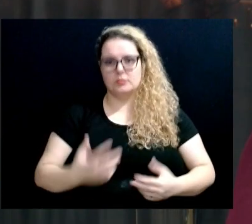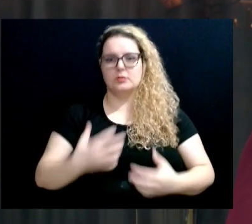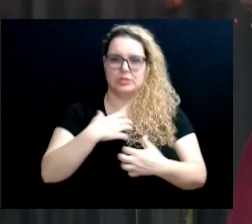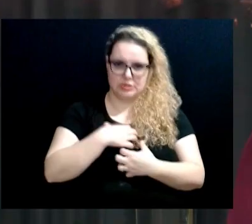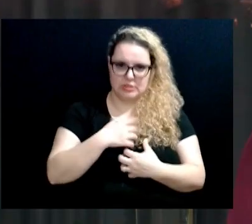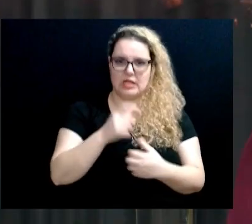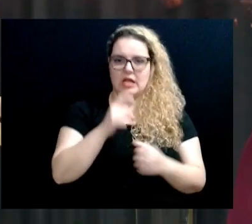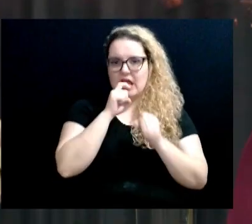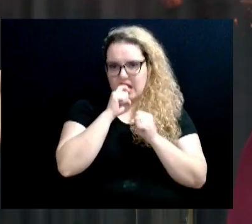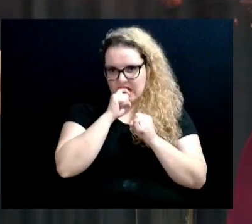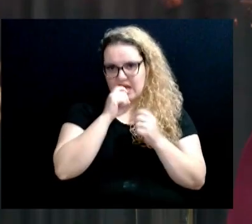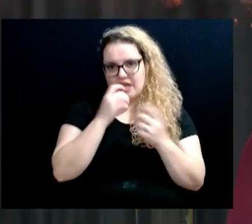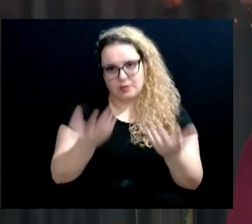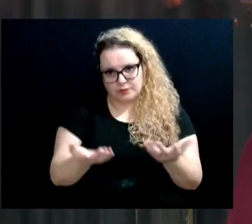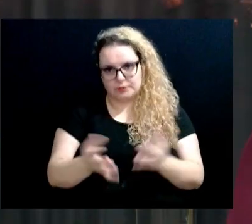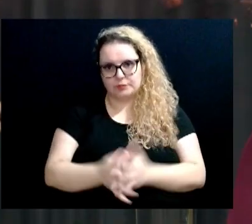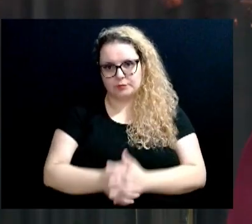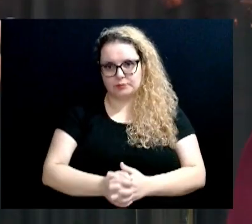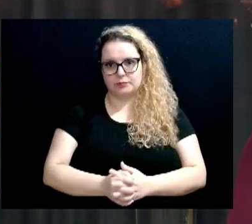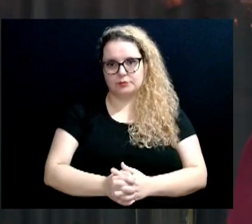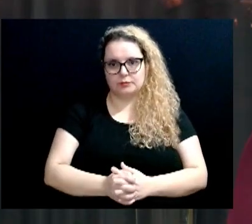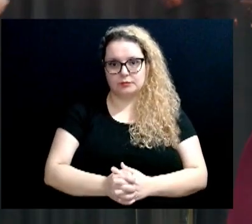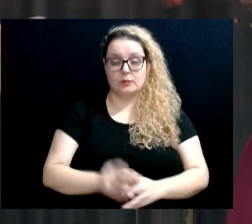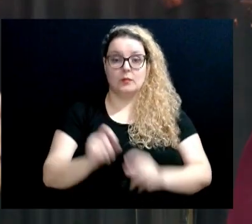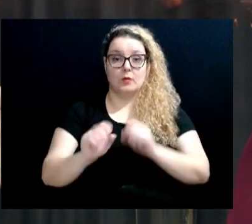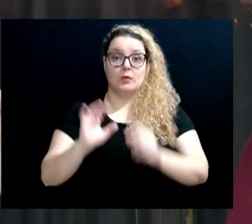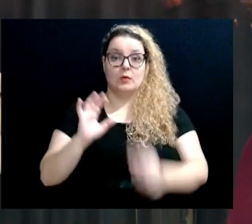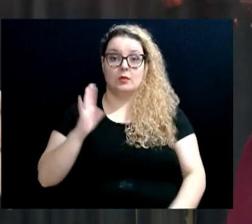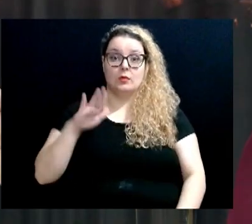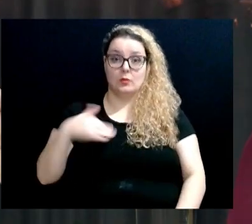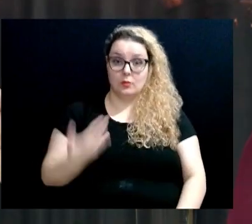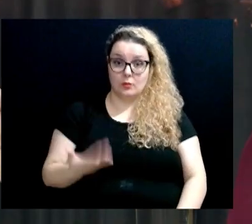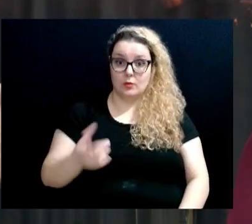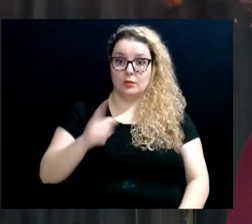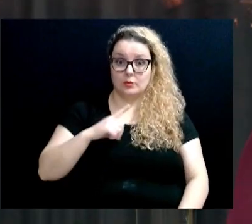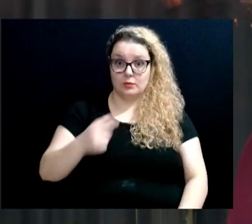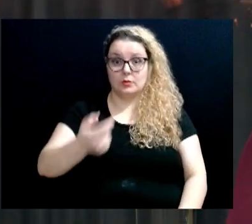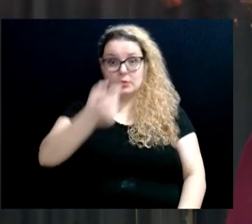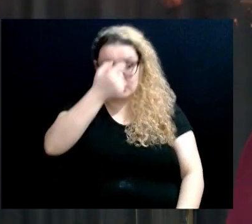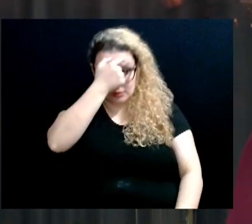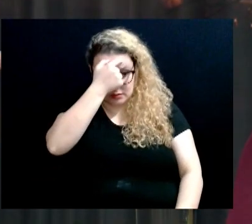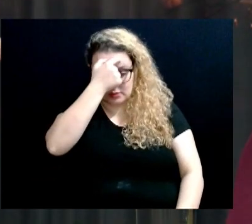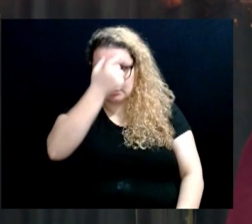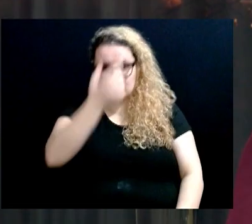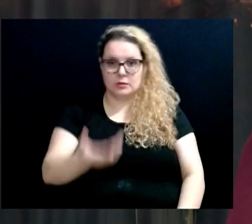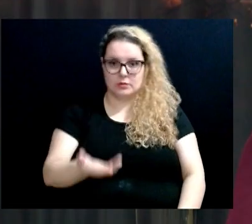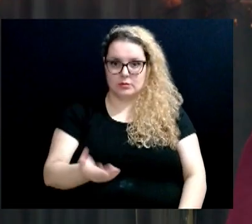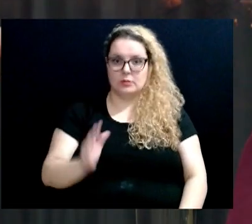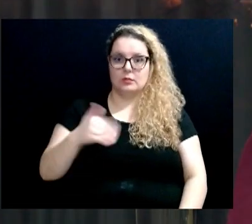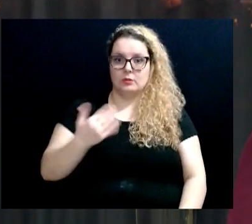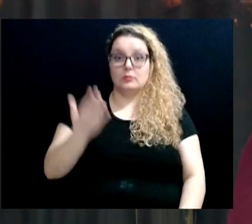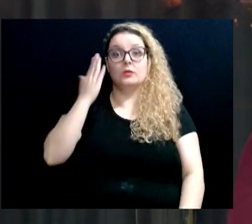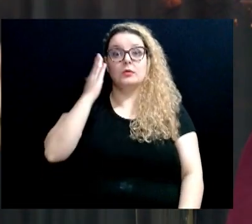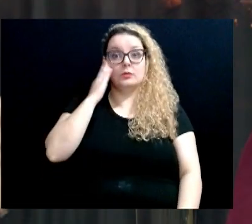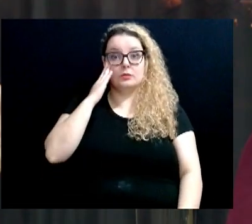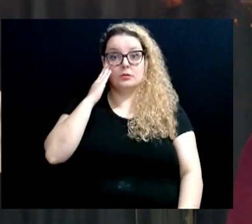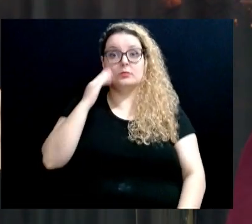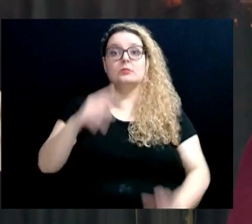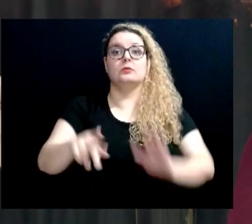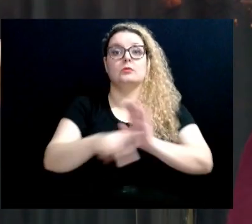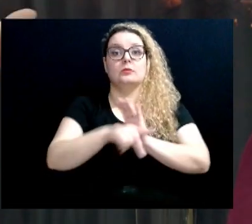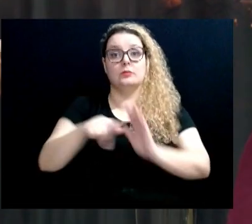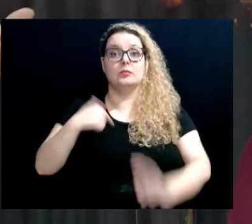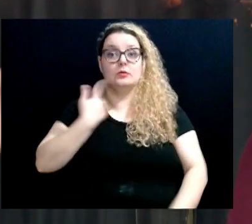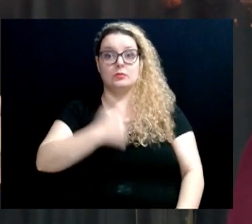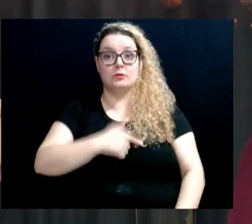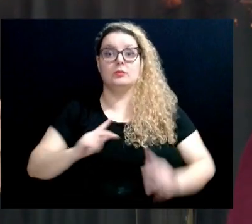né? Acontece o seguinte, quando a gente tem consciência disso, quando a gente entende que isso faz parte de nós, seres humanos,